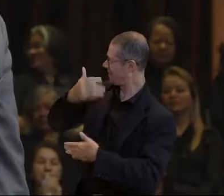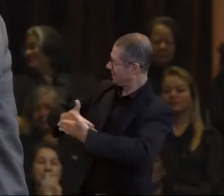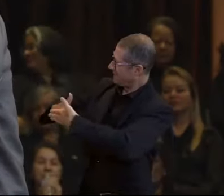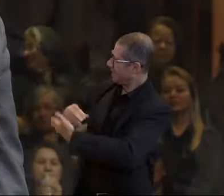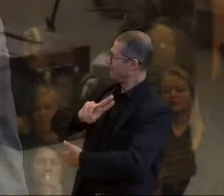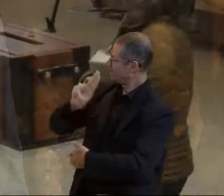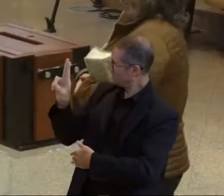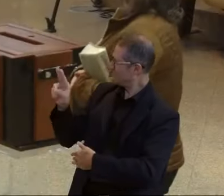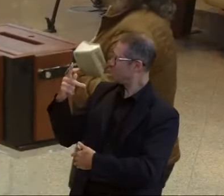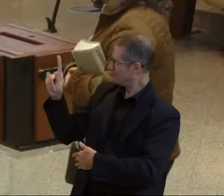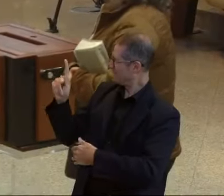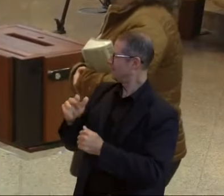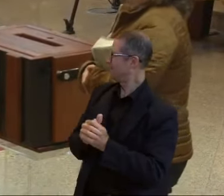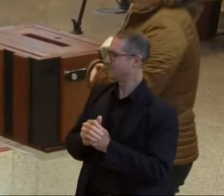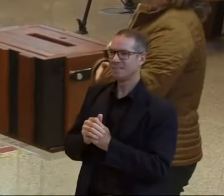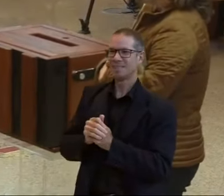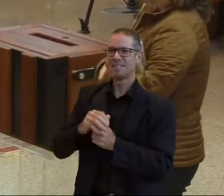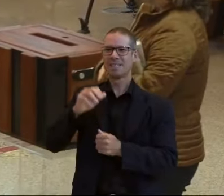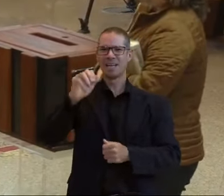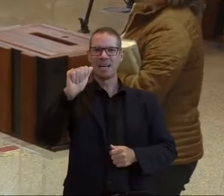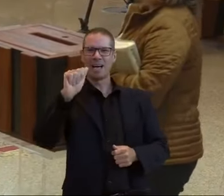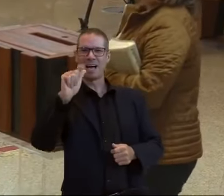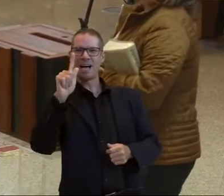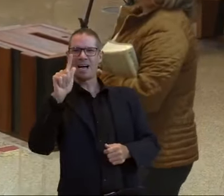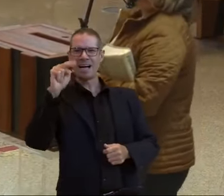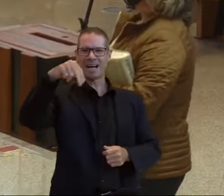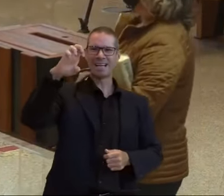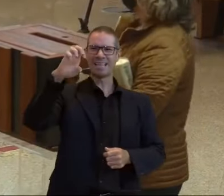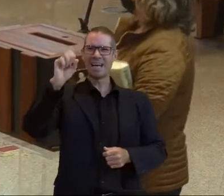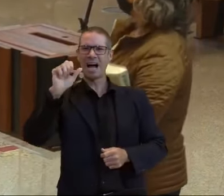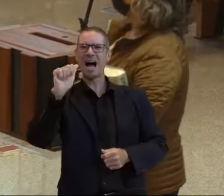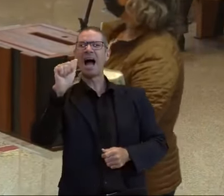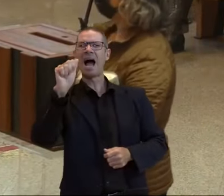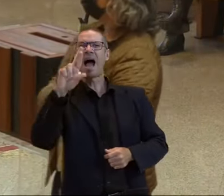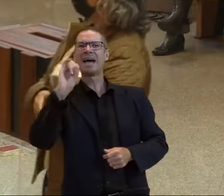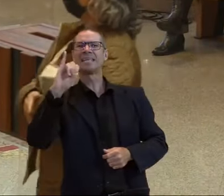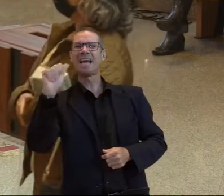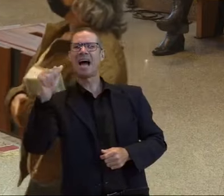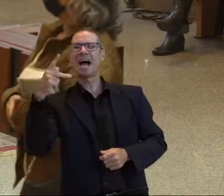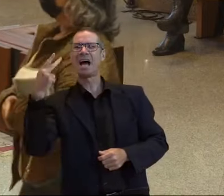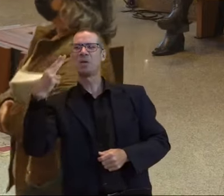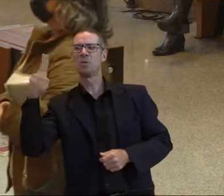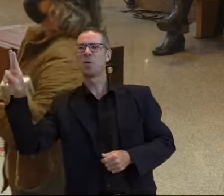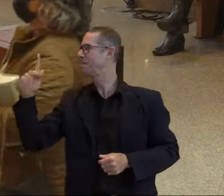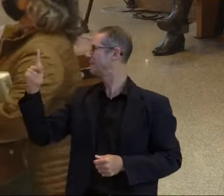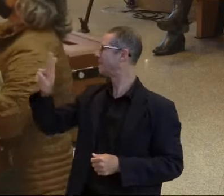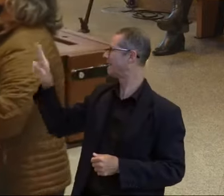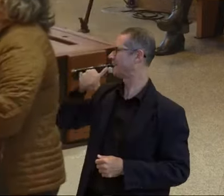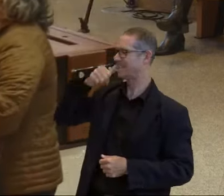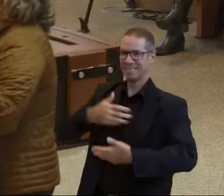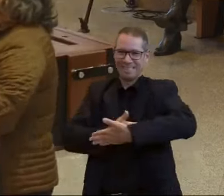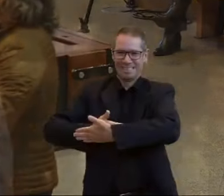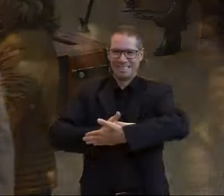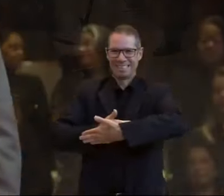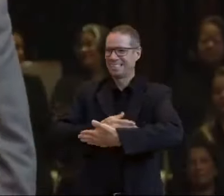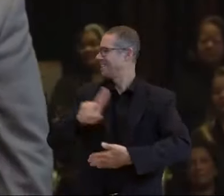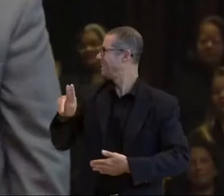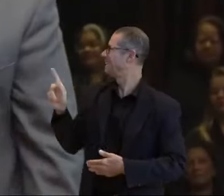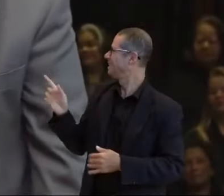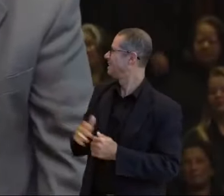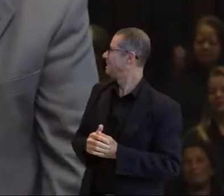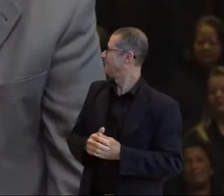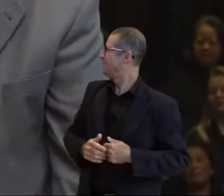que ela chama? Agnes? Ária, Ária, que legal, que bênção. Rádio